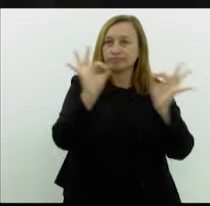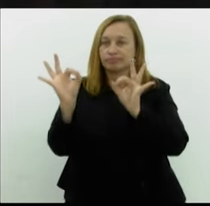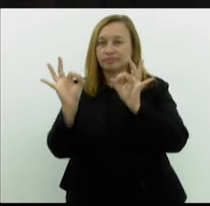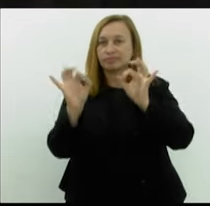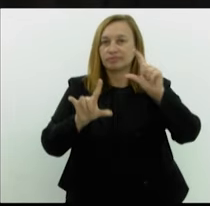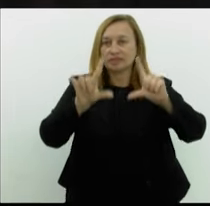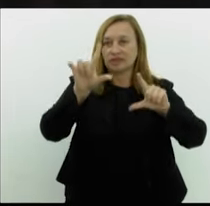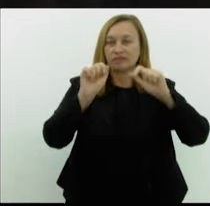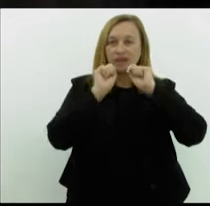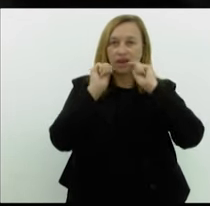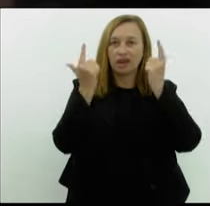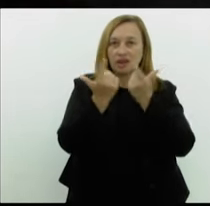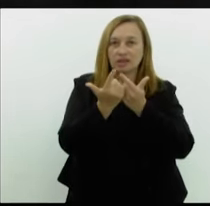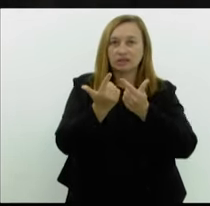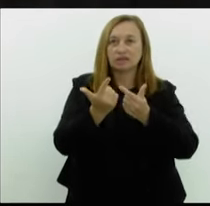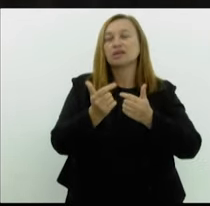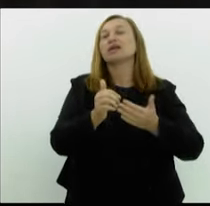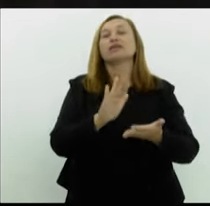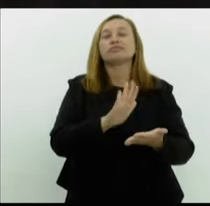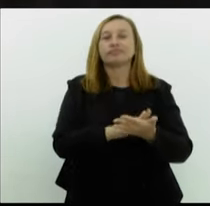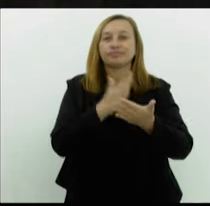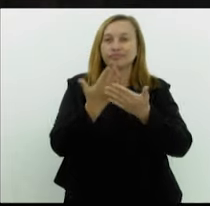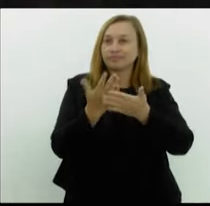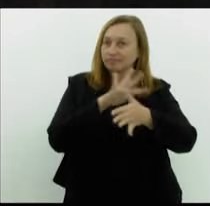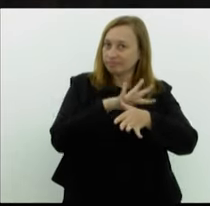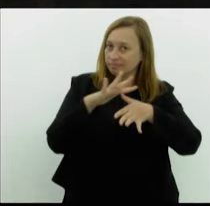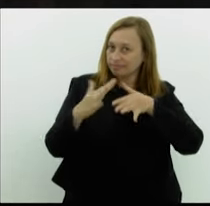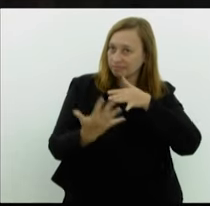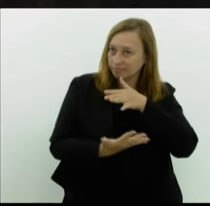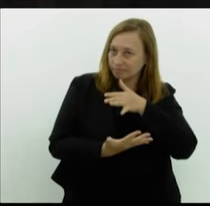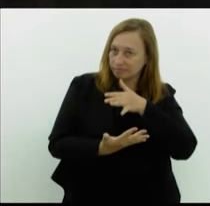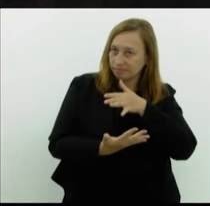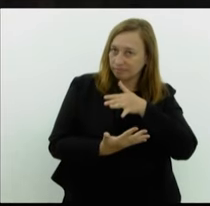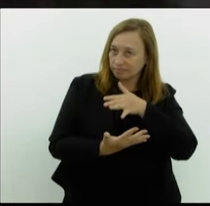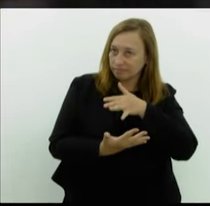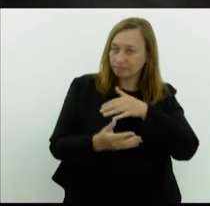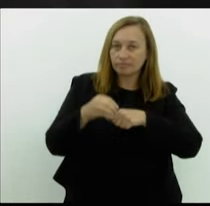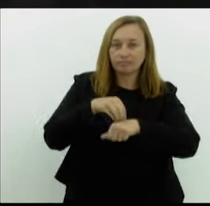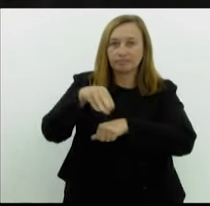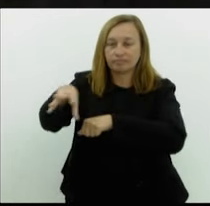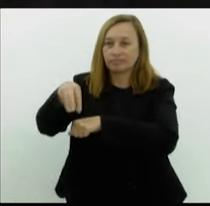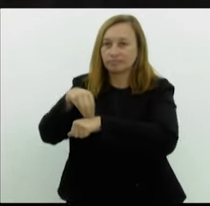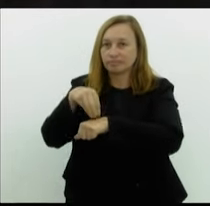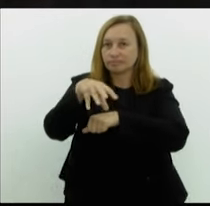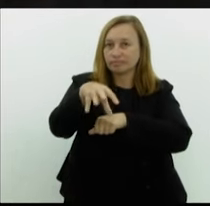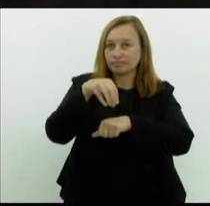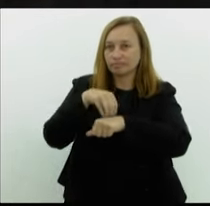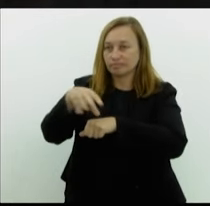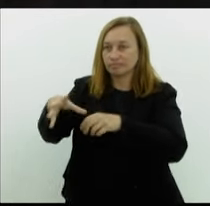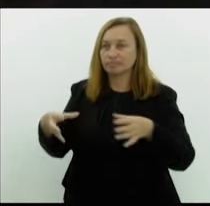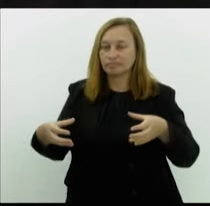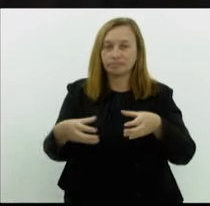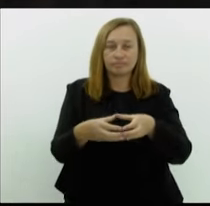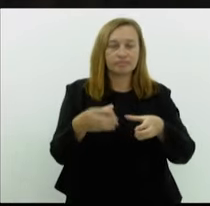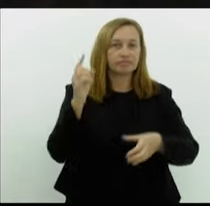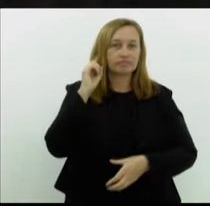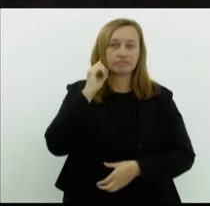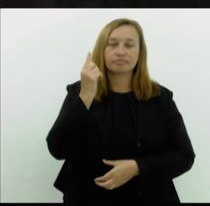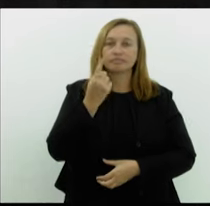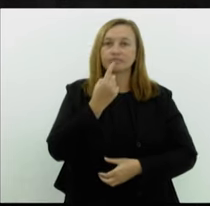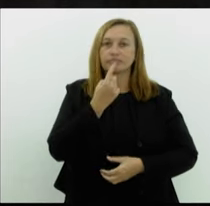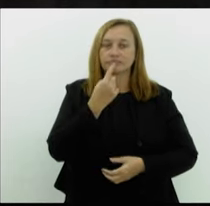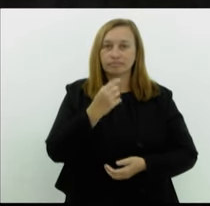Alerge, senhora intérprete da língua de Libras, que leva a nossa